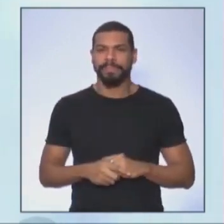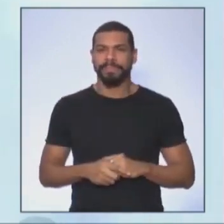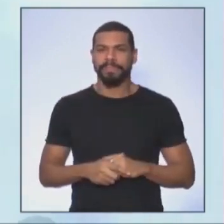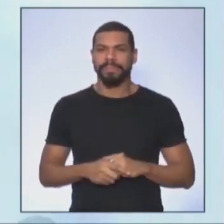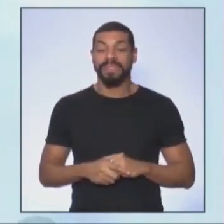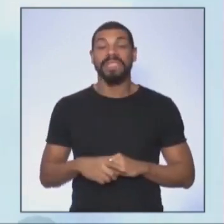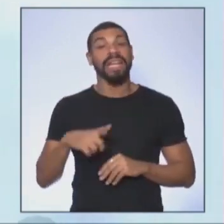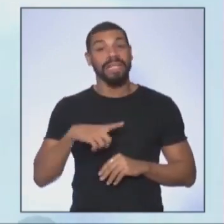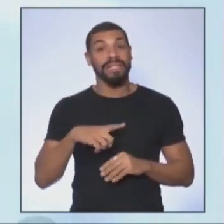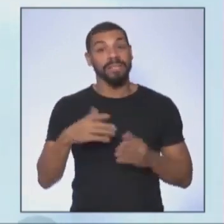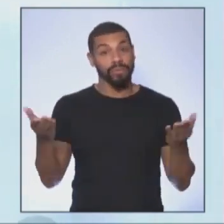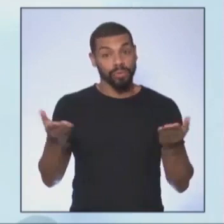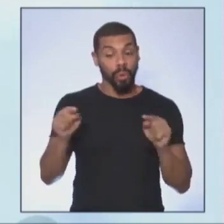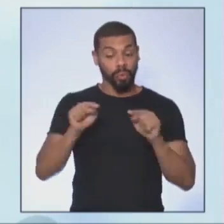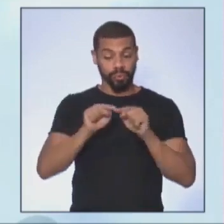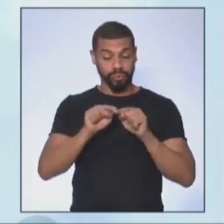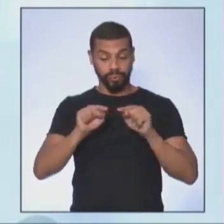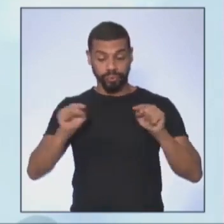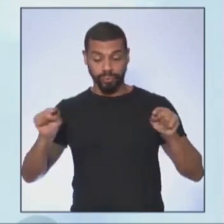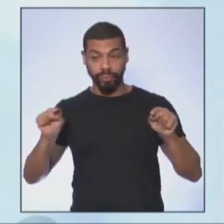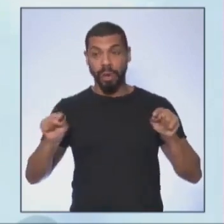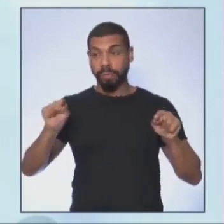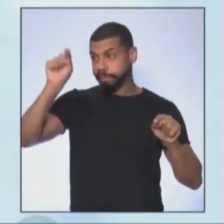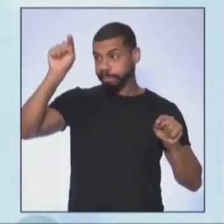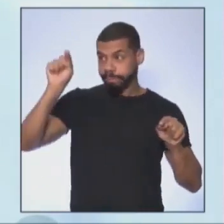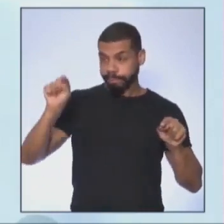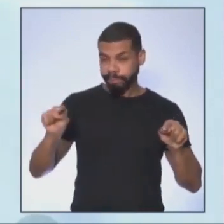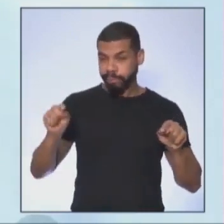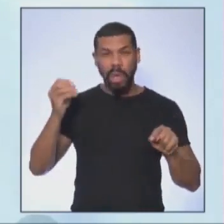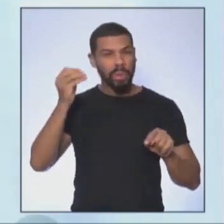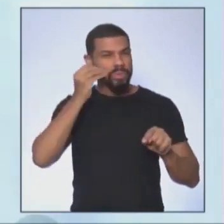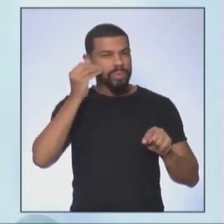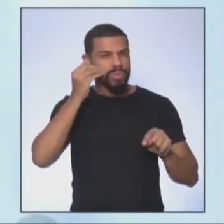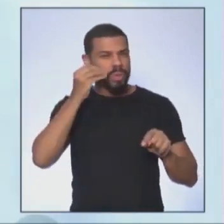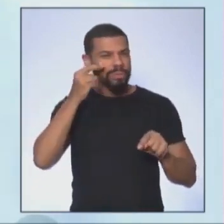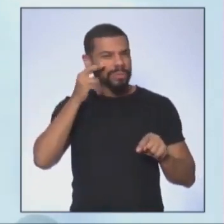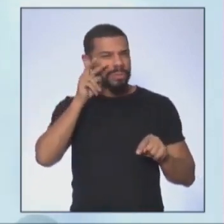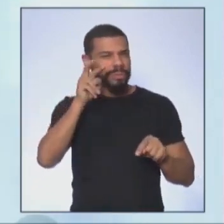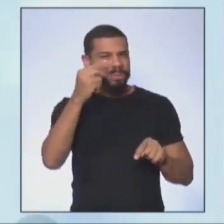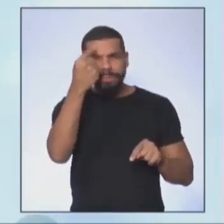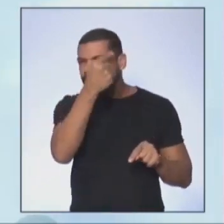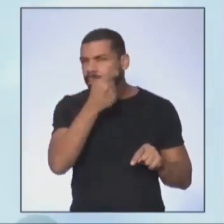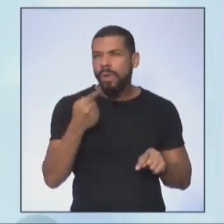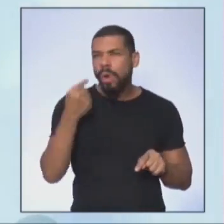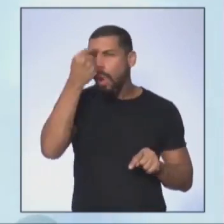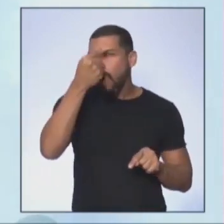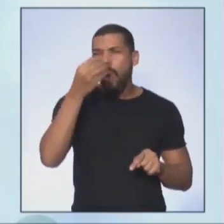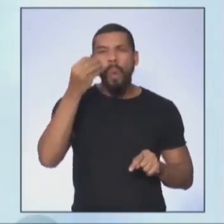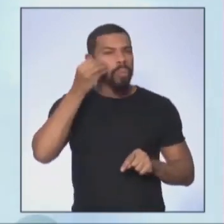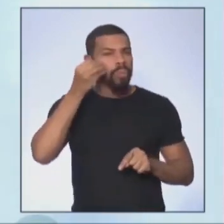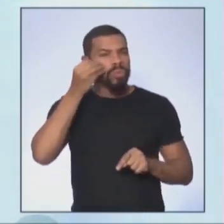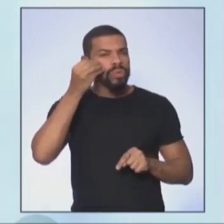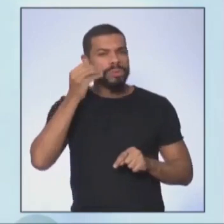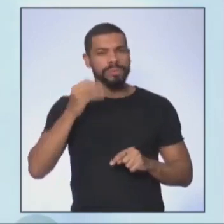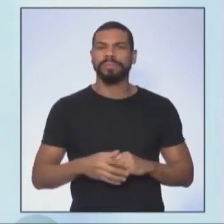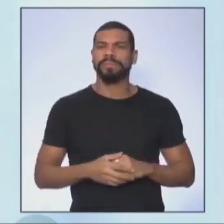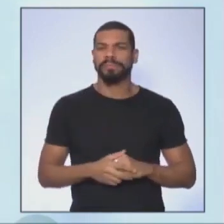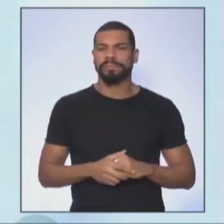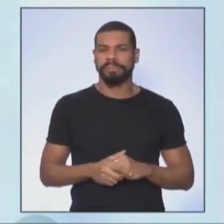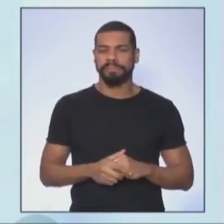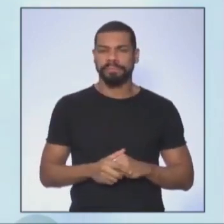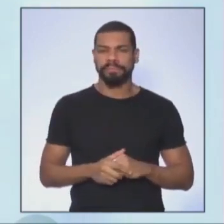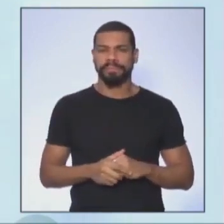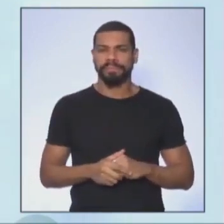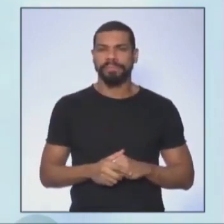na horizontal e vertical passem, será que realmente elas não vão passar? Se elas não passarem, vocês não devem conseguir me ver. Vamos